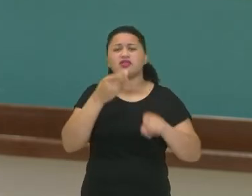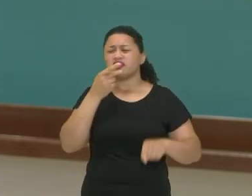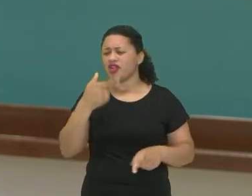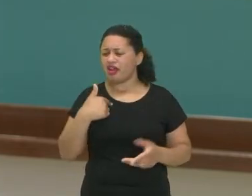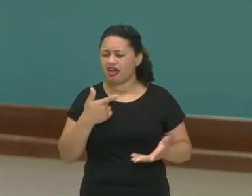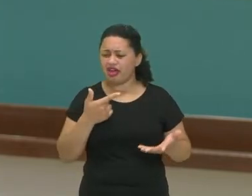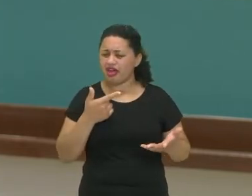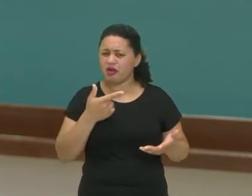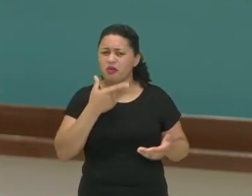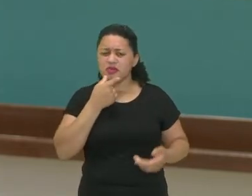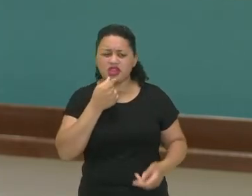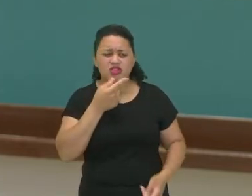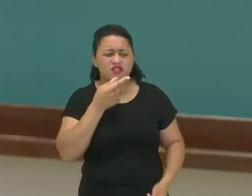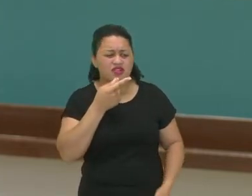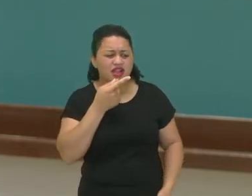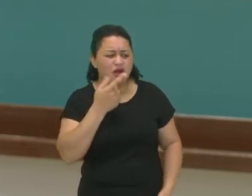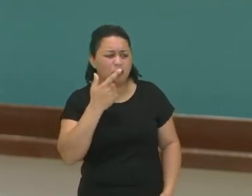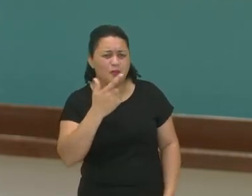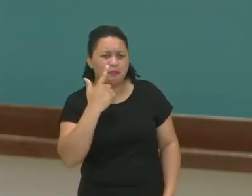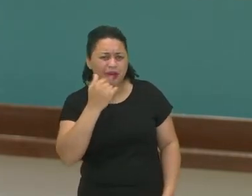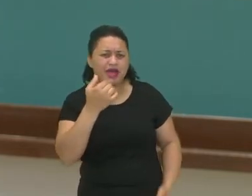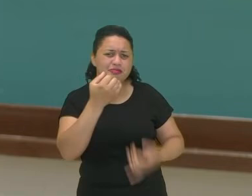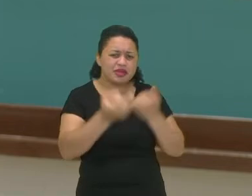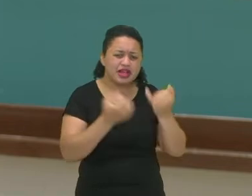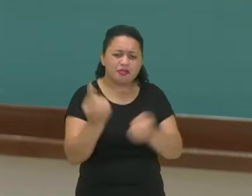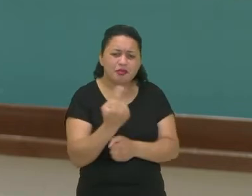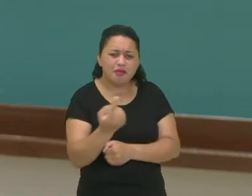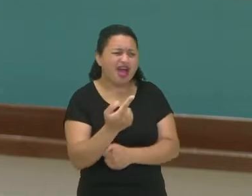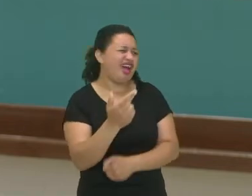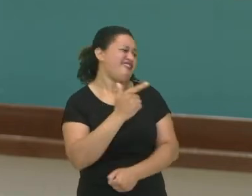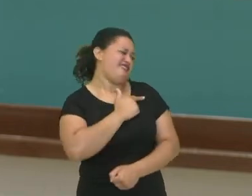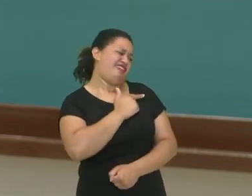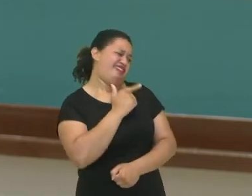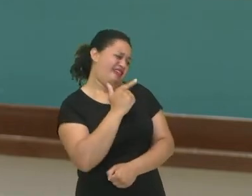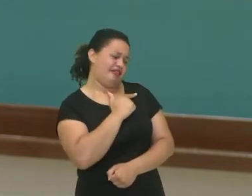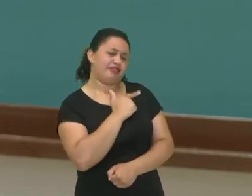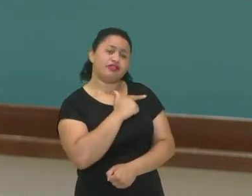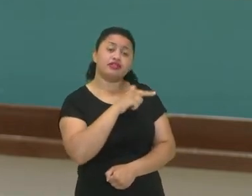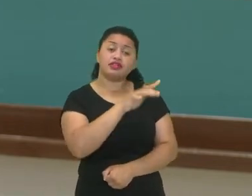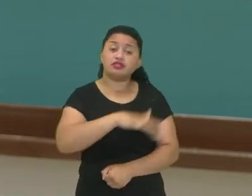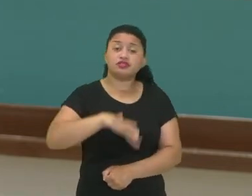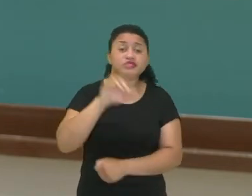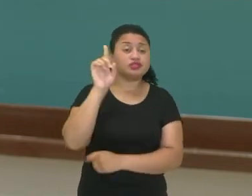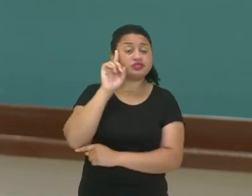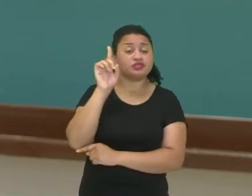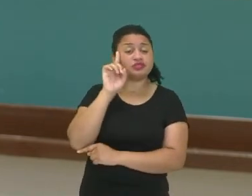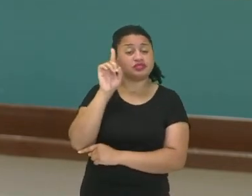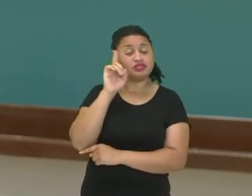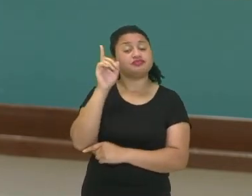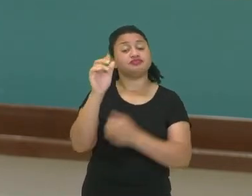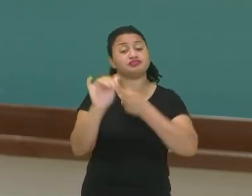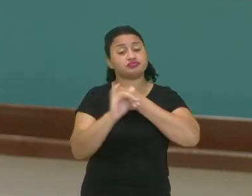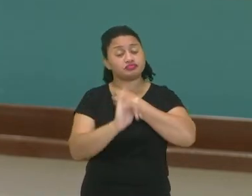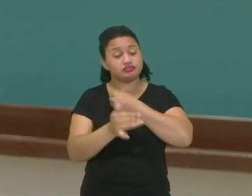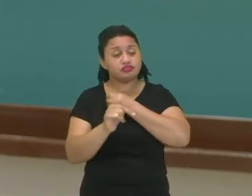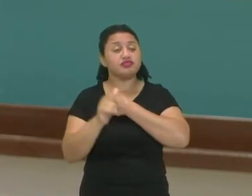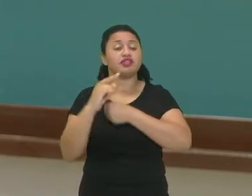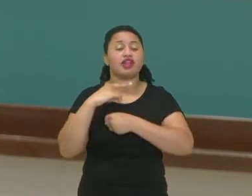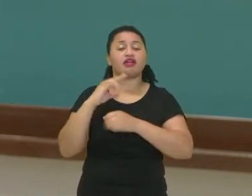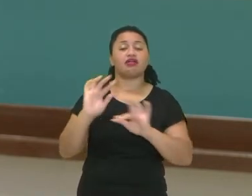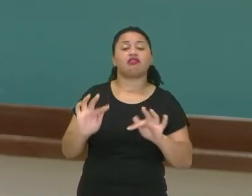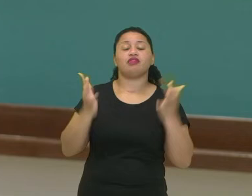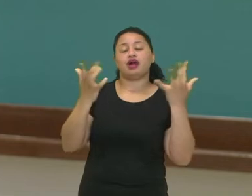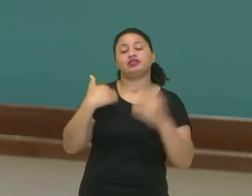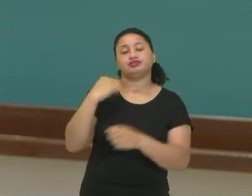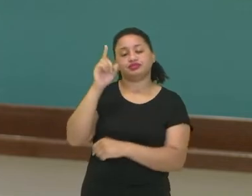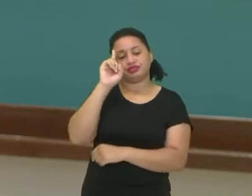de peão, que é uma questão natural, cotidiana. Então a crônica parte de fatos cotidianos